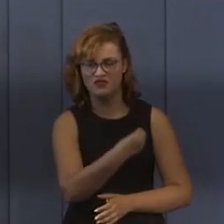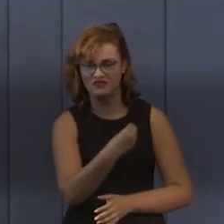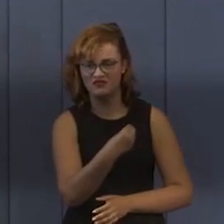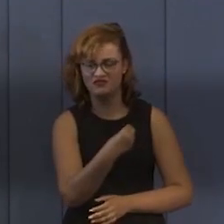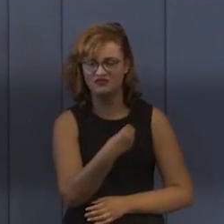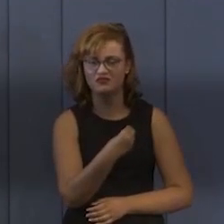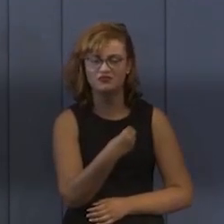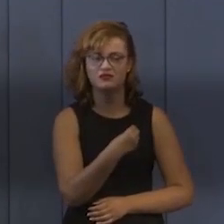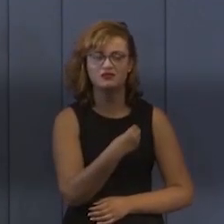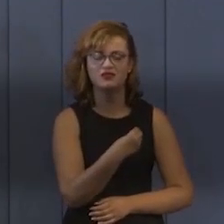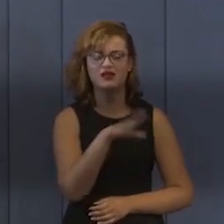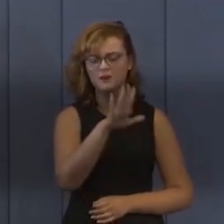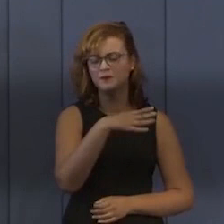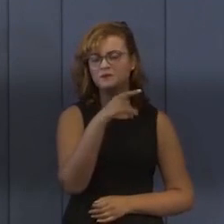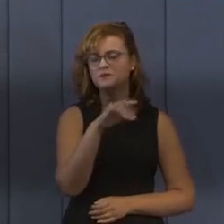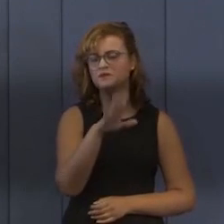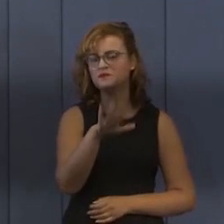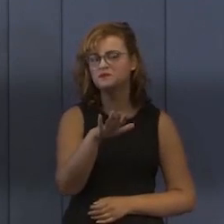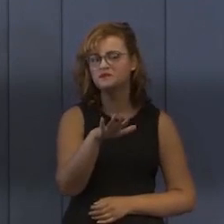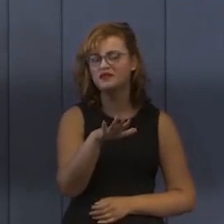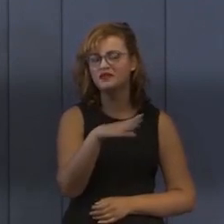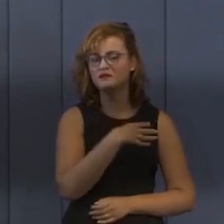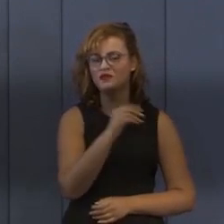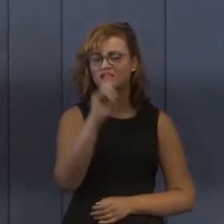Eu não posso permitir que o meu filho, que é a minha filha,